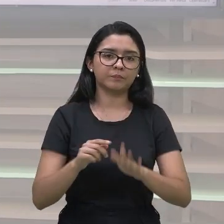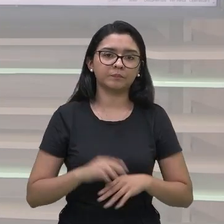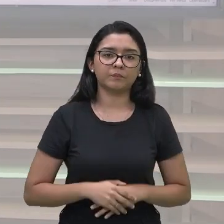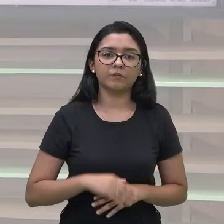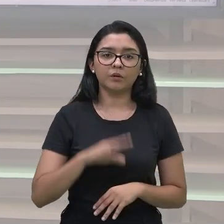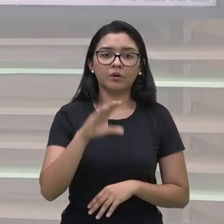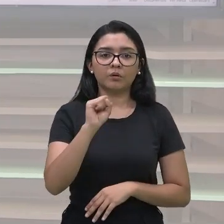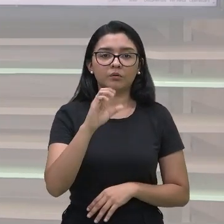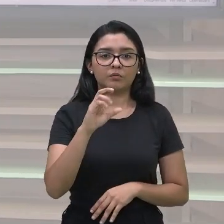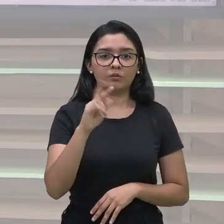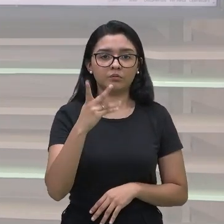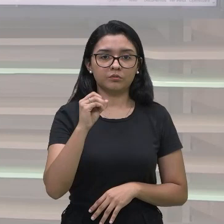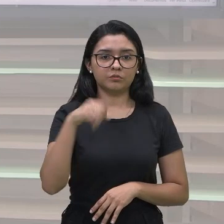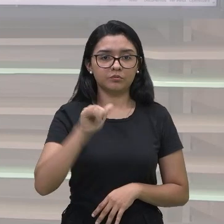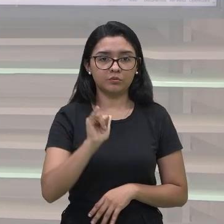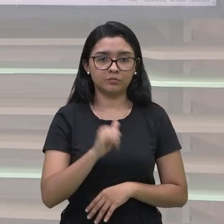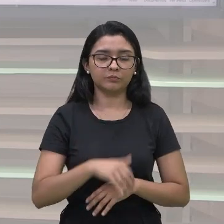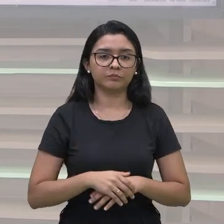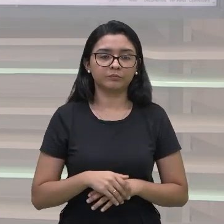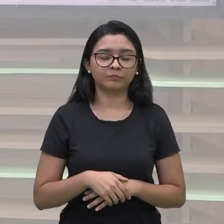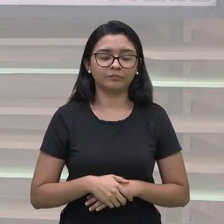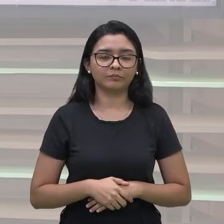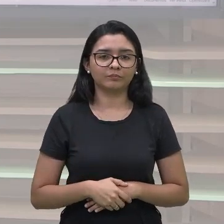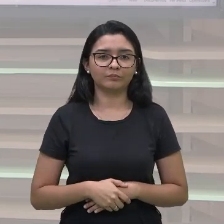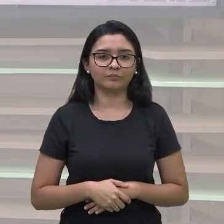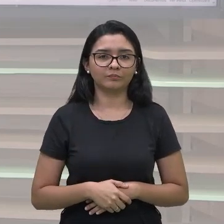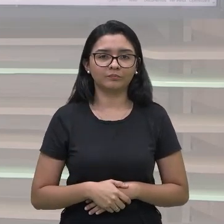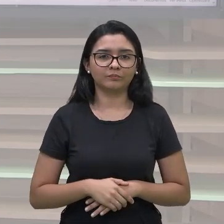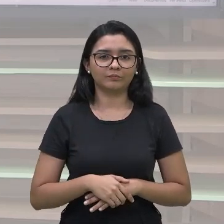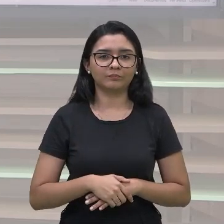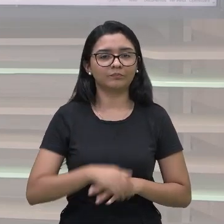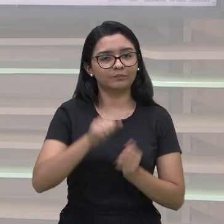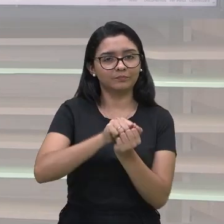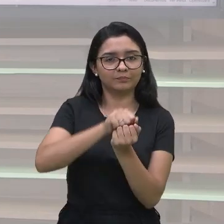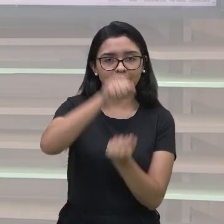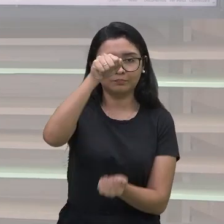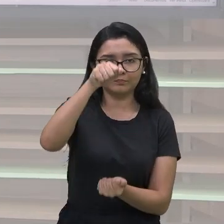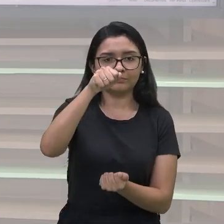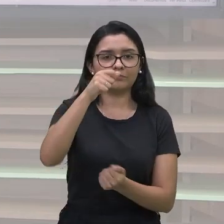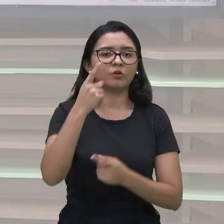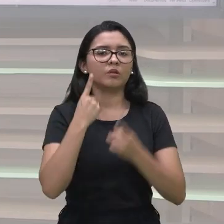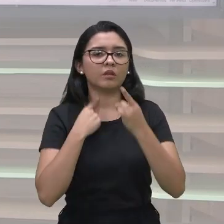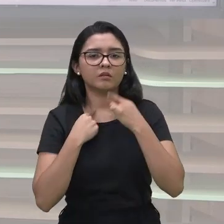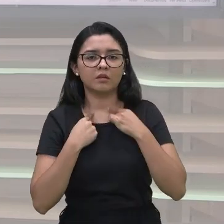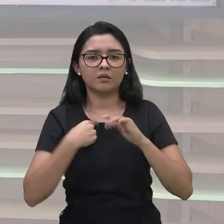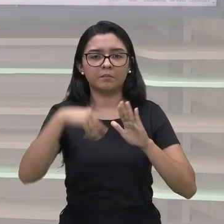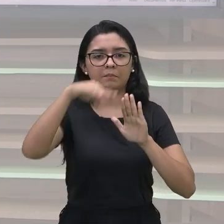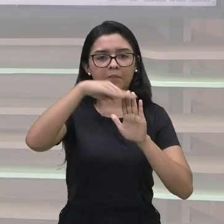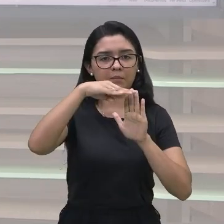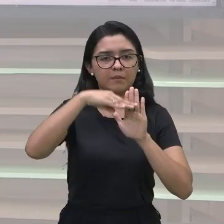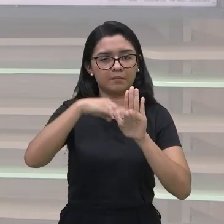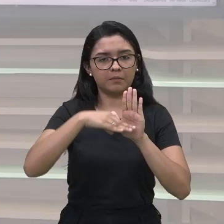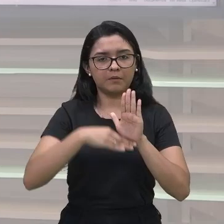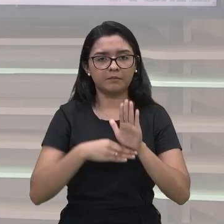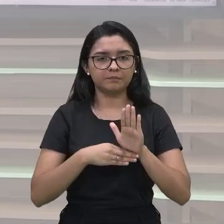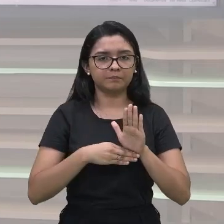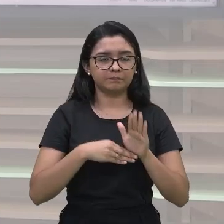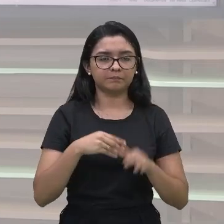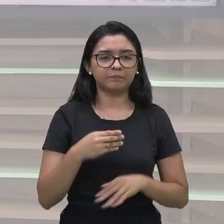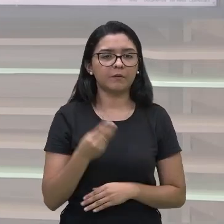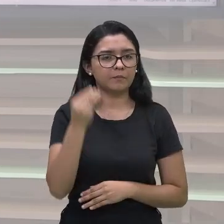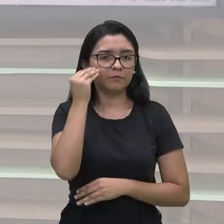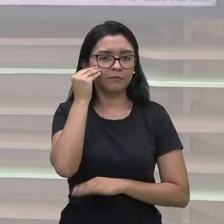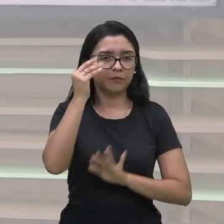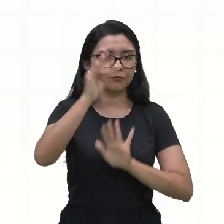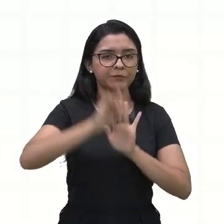show. Aí o cartaz, o desejo, e prossegue ali, olha só. Vamos ver aqui no texto, aqui, vermos